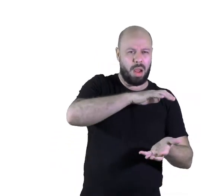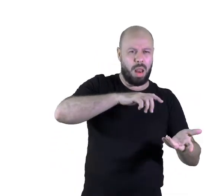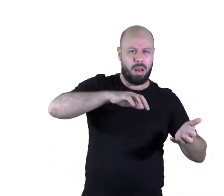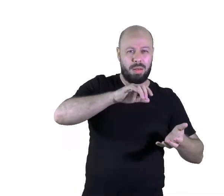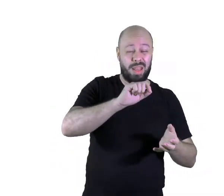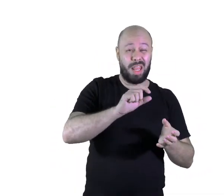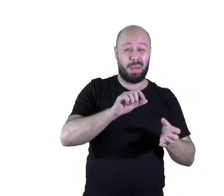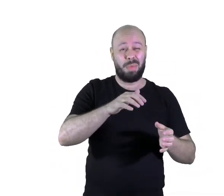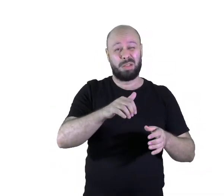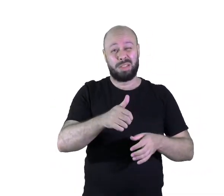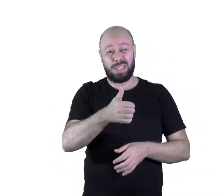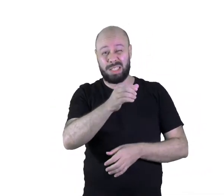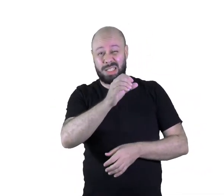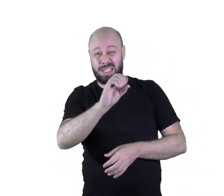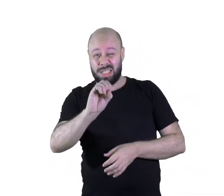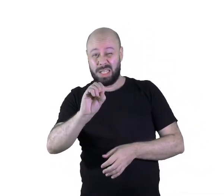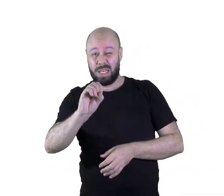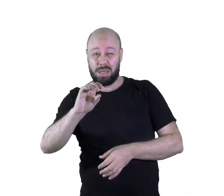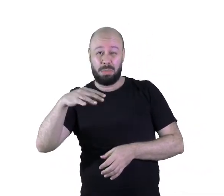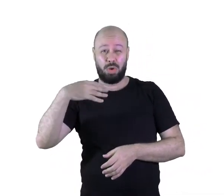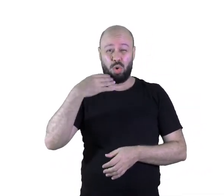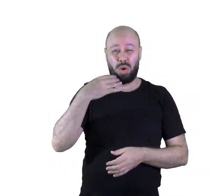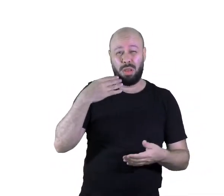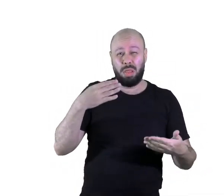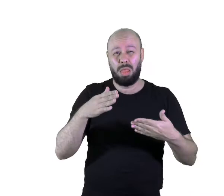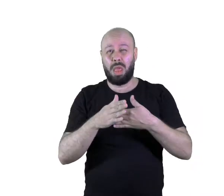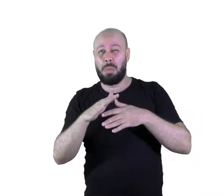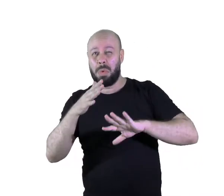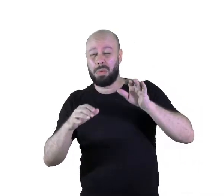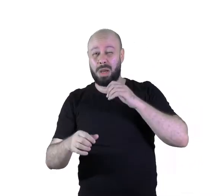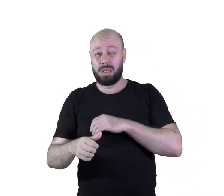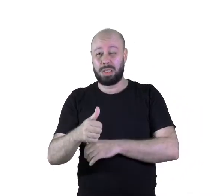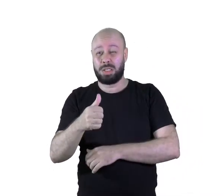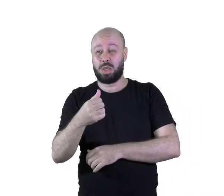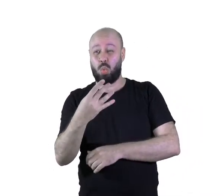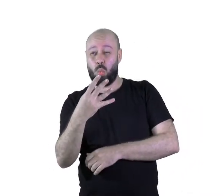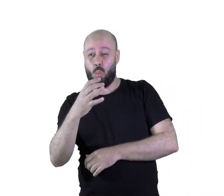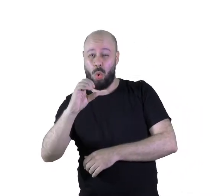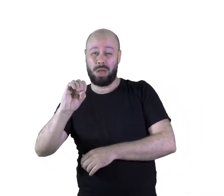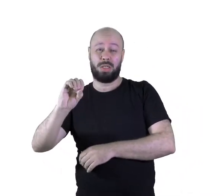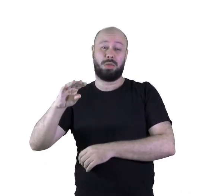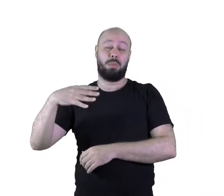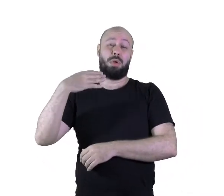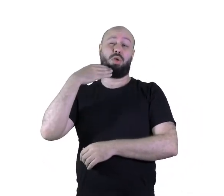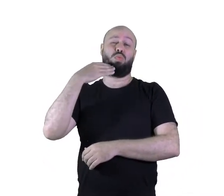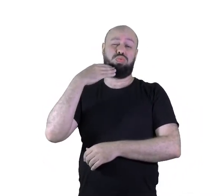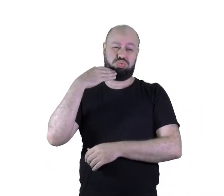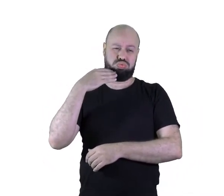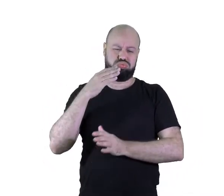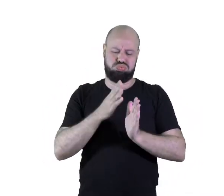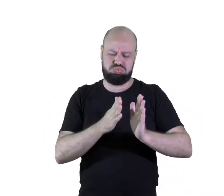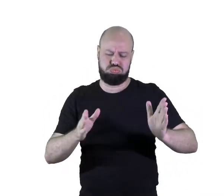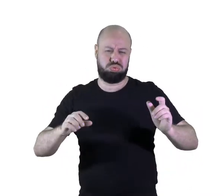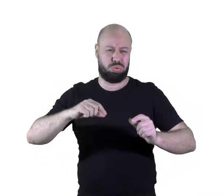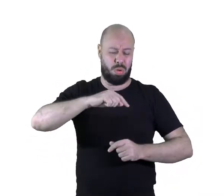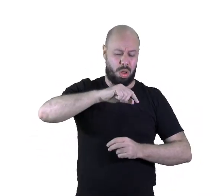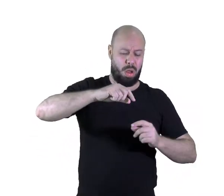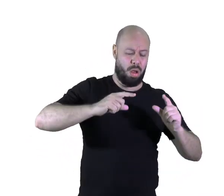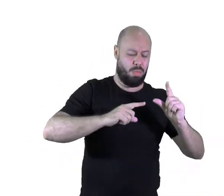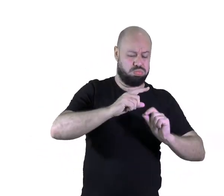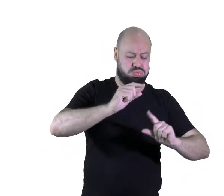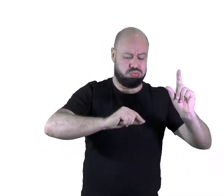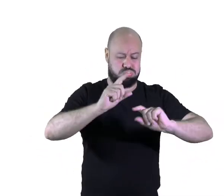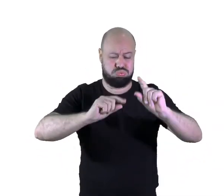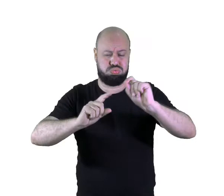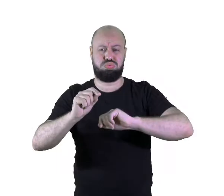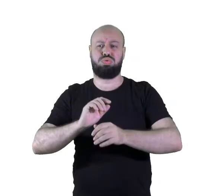e 400 bilhões de estrelas, né? 100 a 400 bilhões de estrelas. Ela é tão grande,